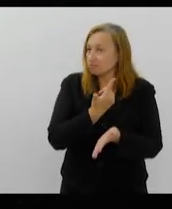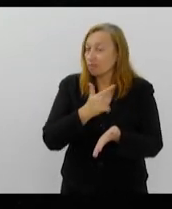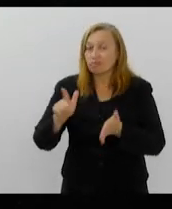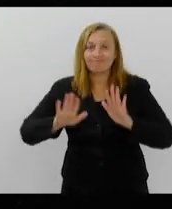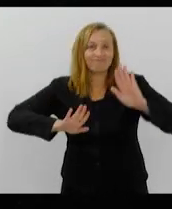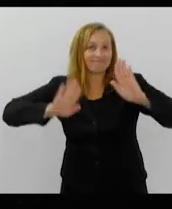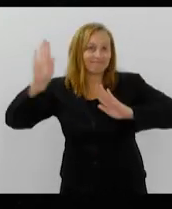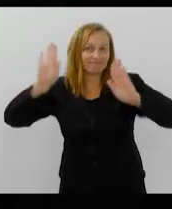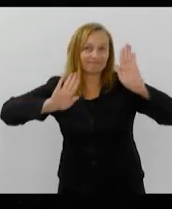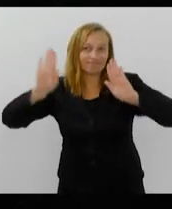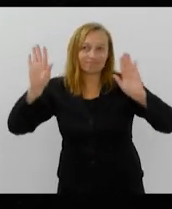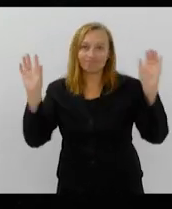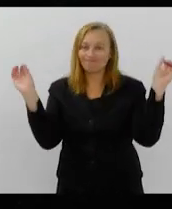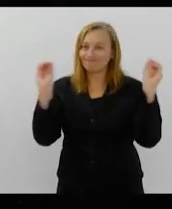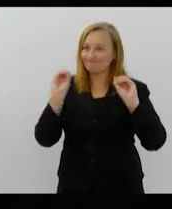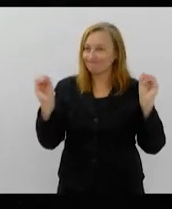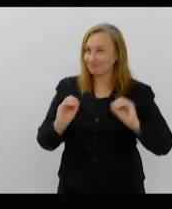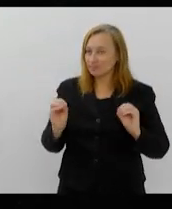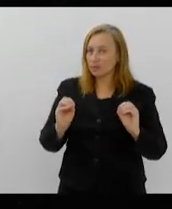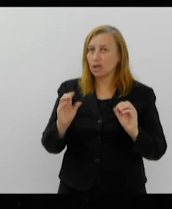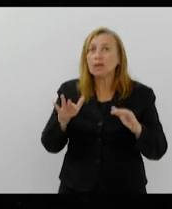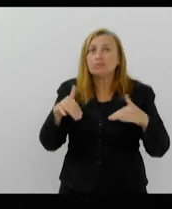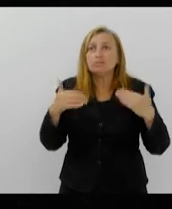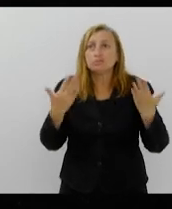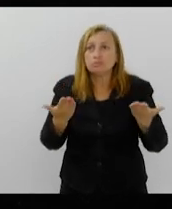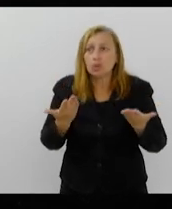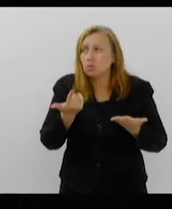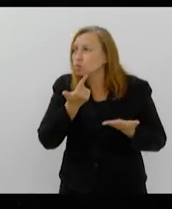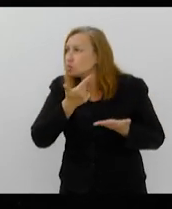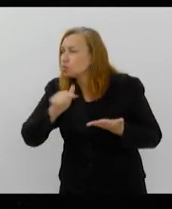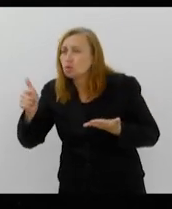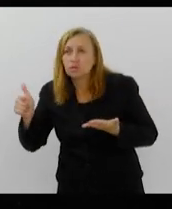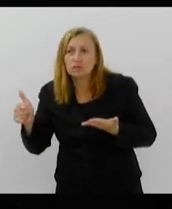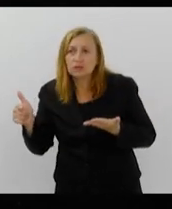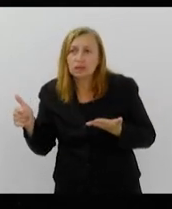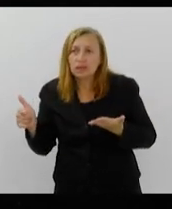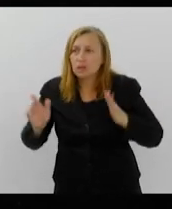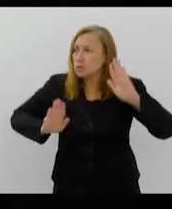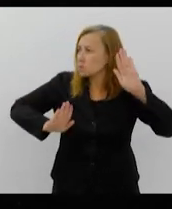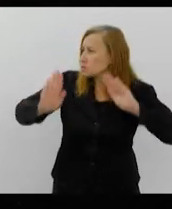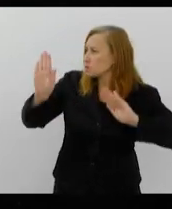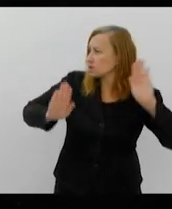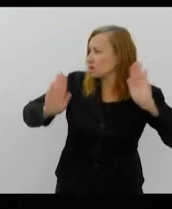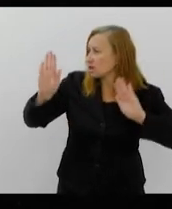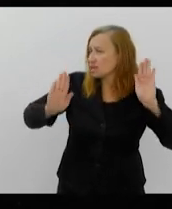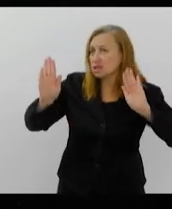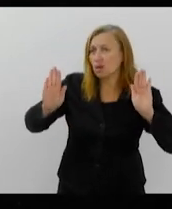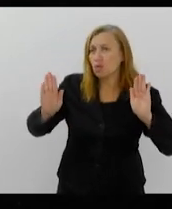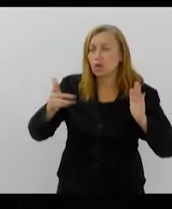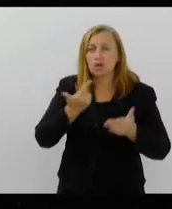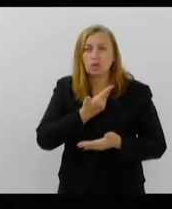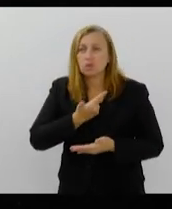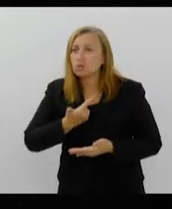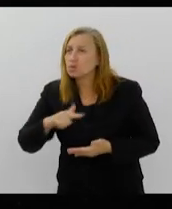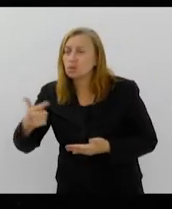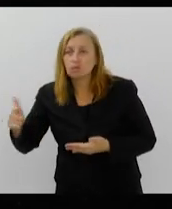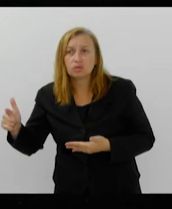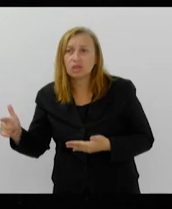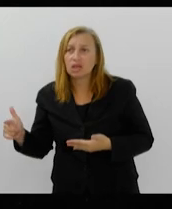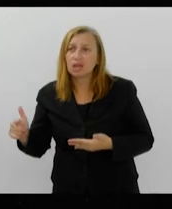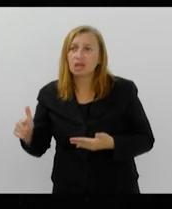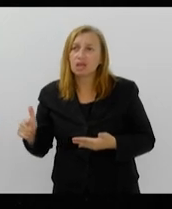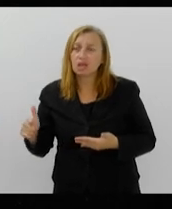licitação. Então, se não tem um equívoco, se não tem uma malversação, se não tem